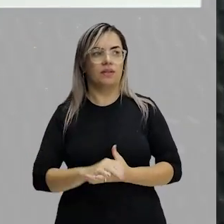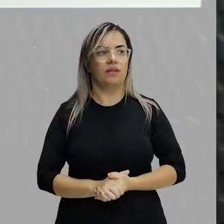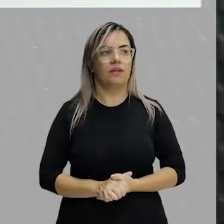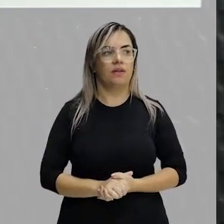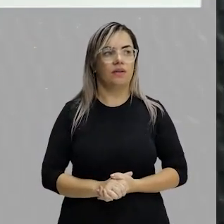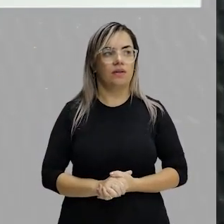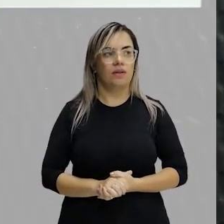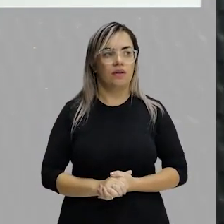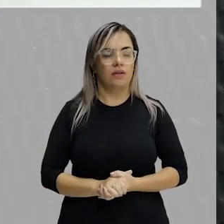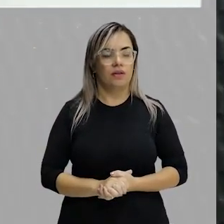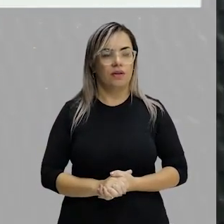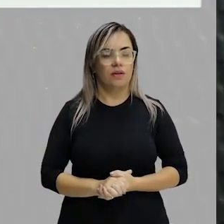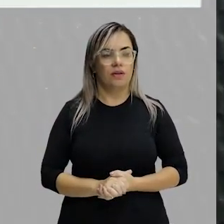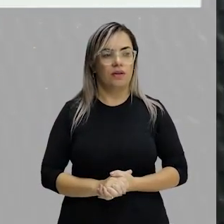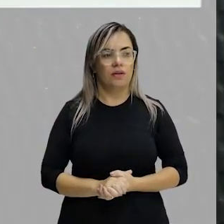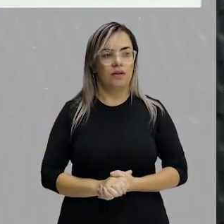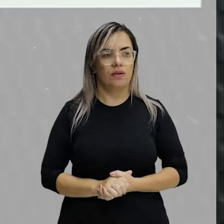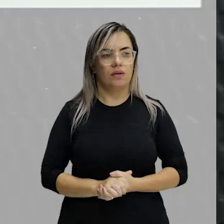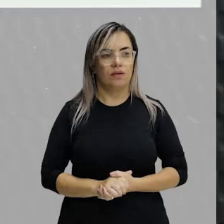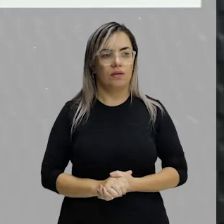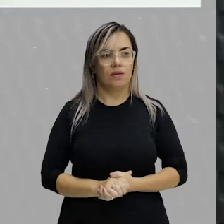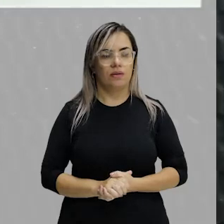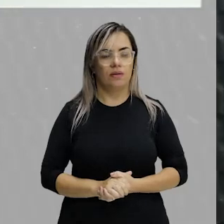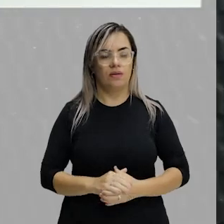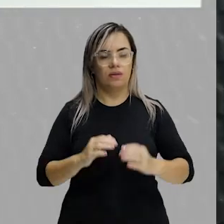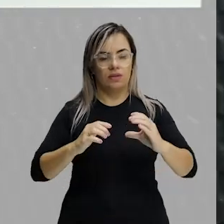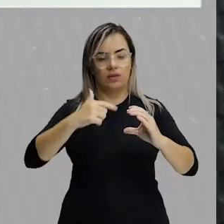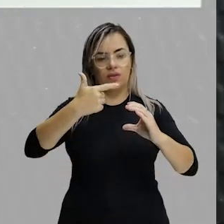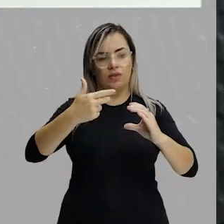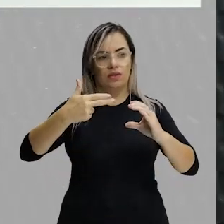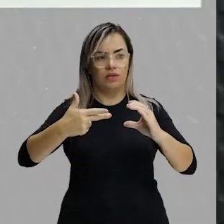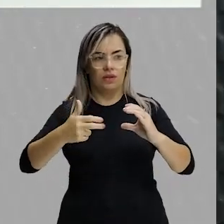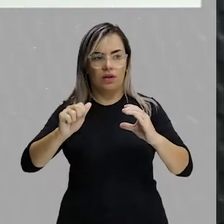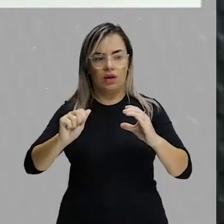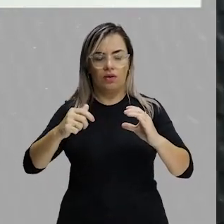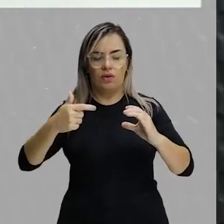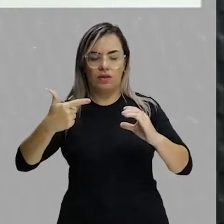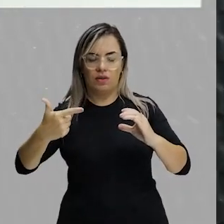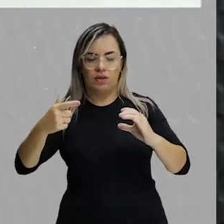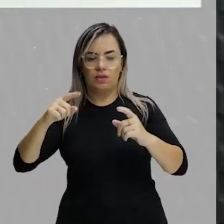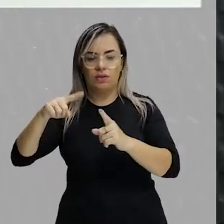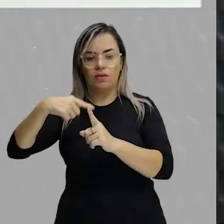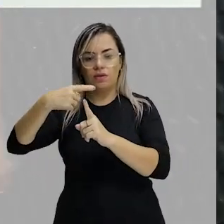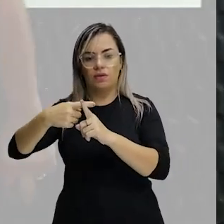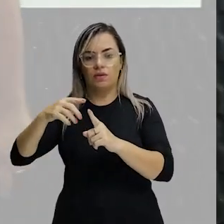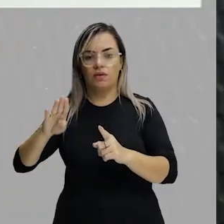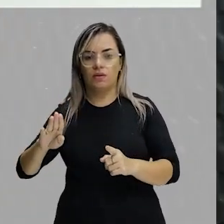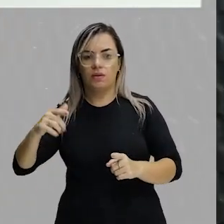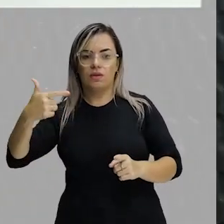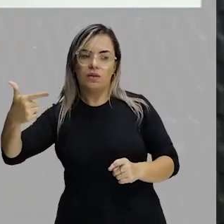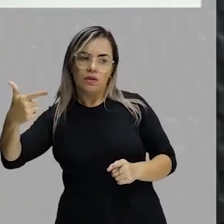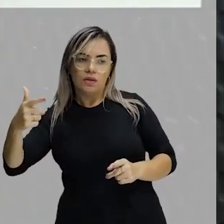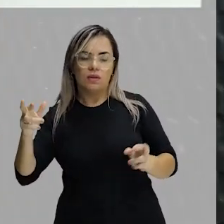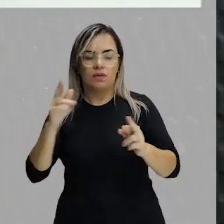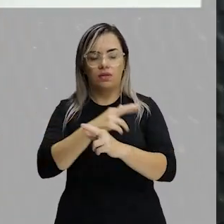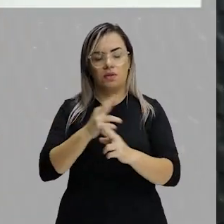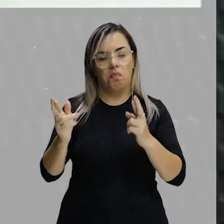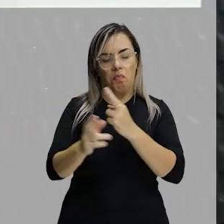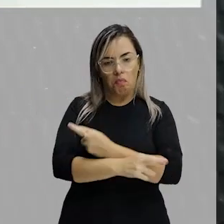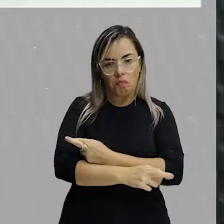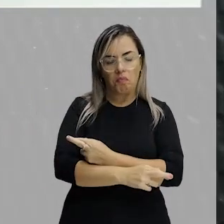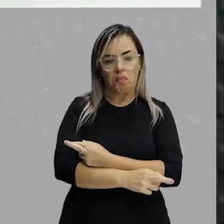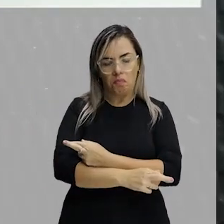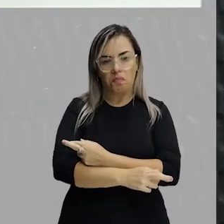teorema de Pitágoras, eu vou ter que C ao quadrado é igual ao quadrado mais B ao quadrado. Tá? Relação que a gente usa